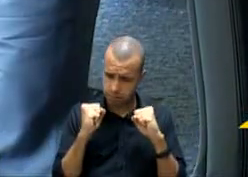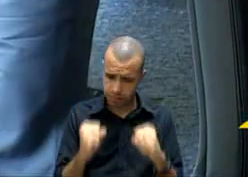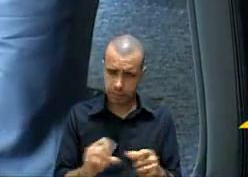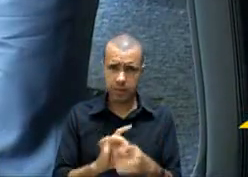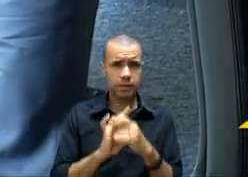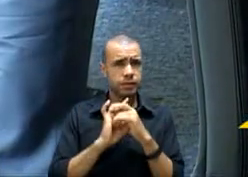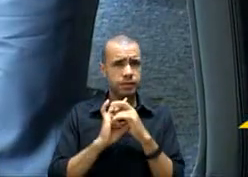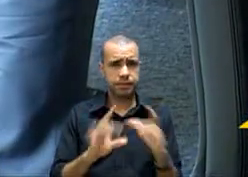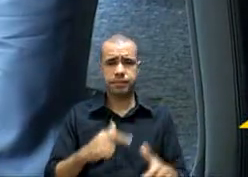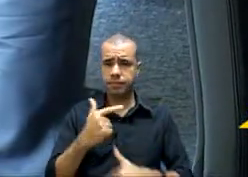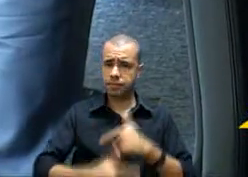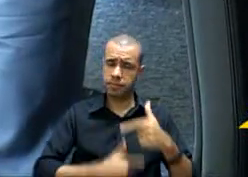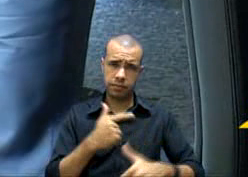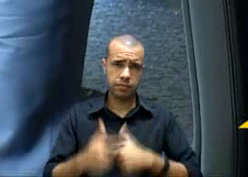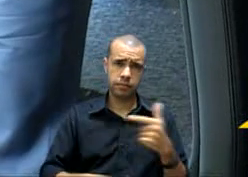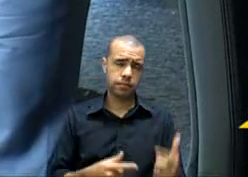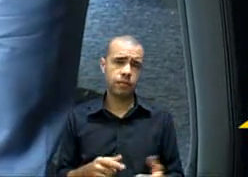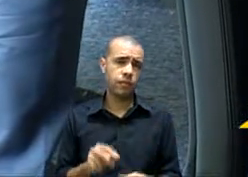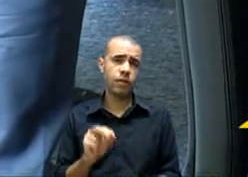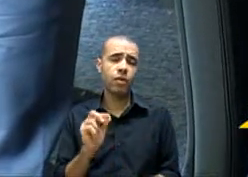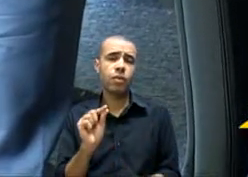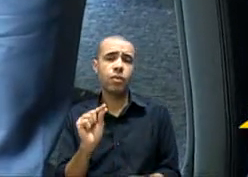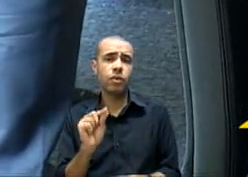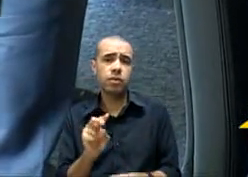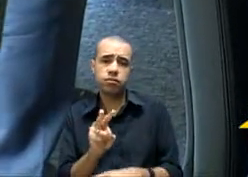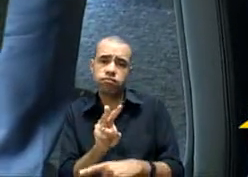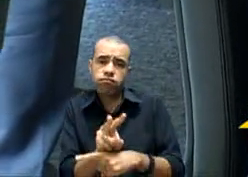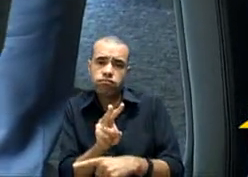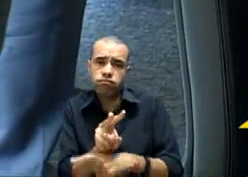preservar, né, aí a nossa